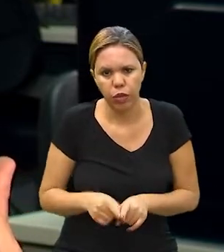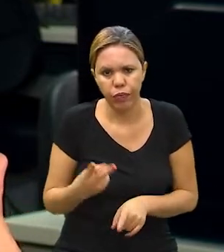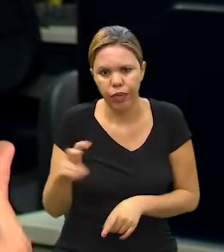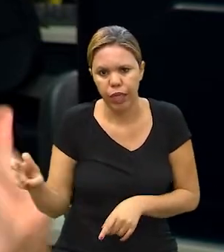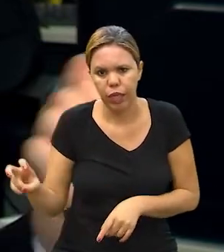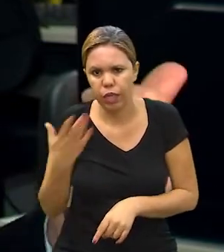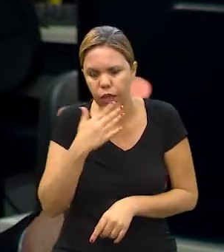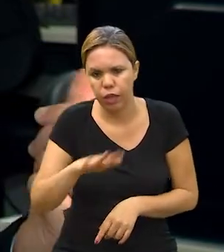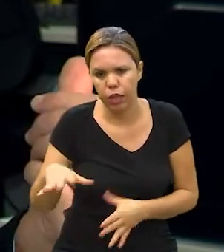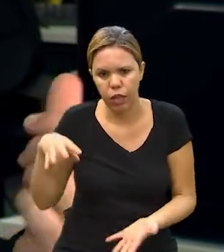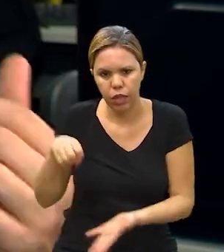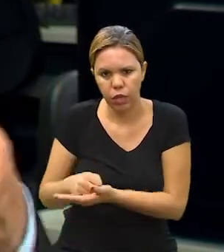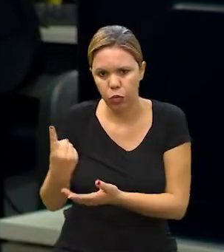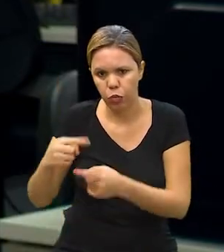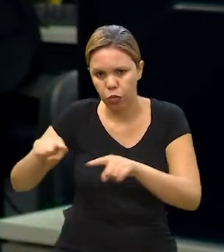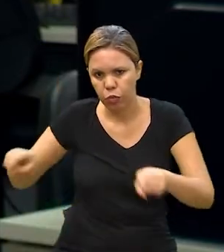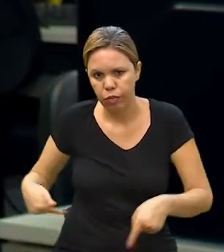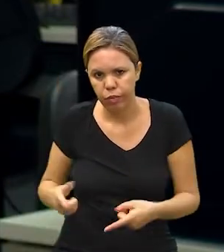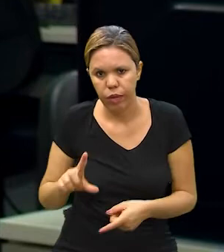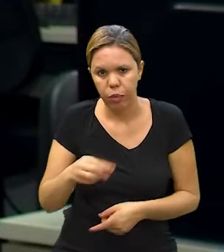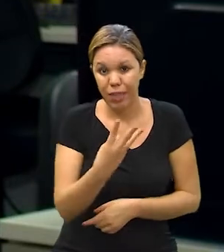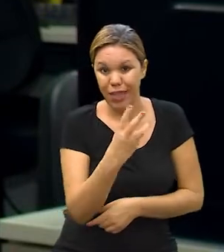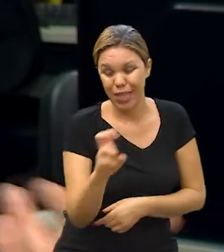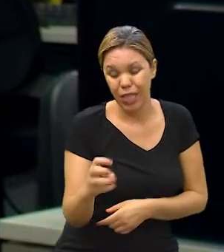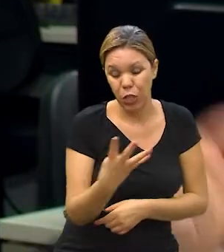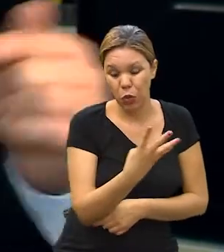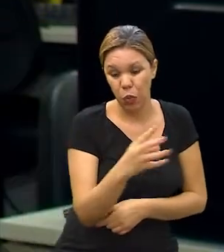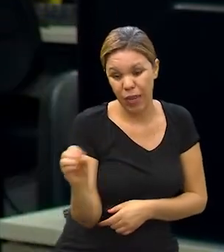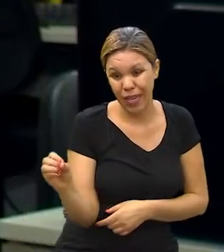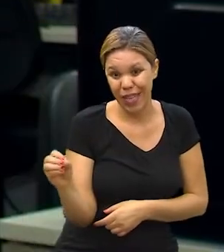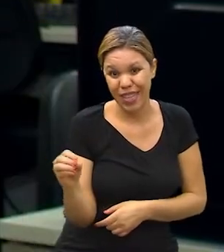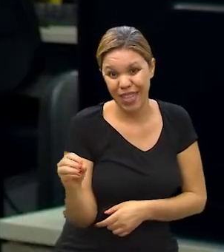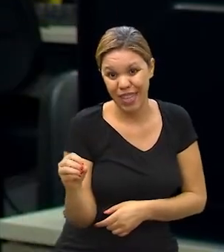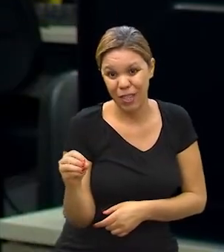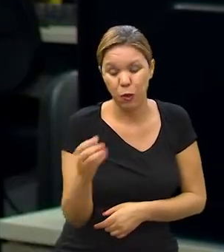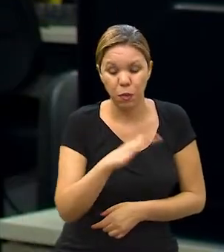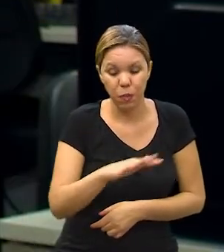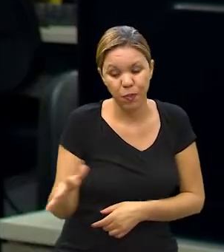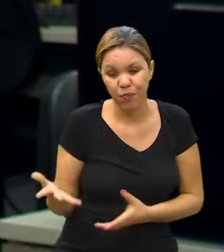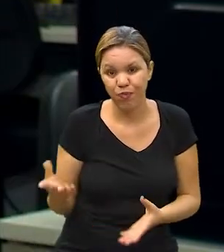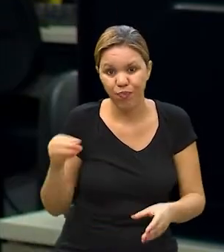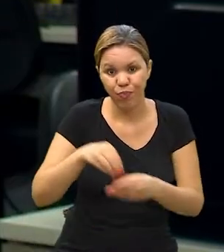25 crianças matriculadas numa sala vão acabar com 35, 40, porque